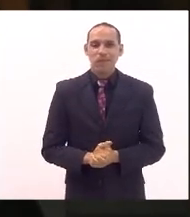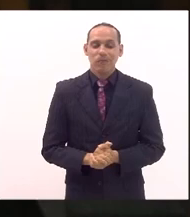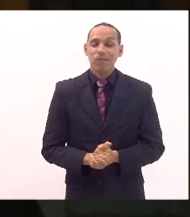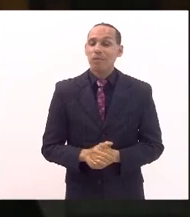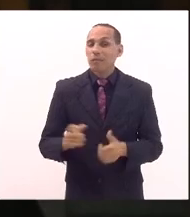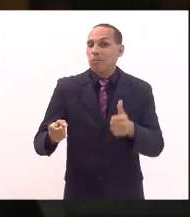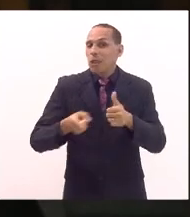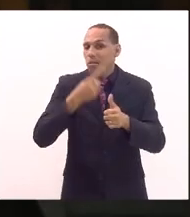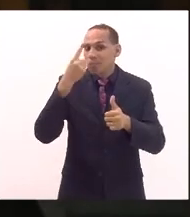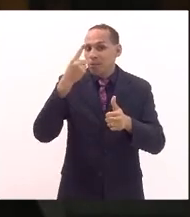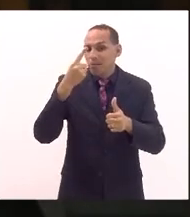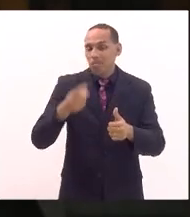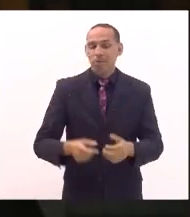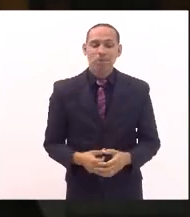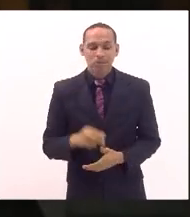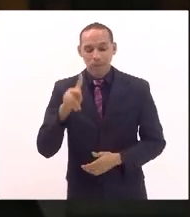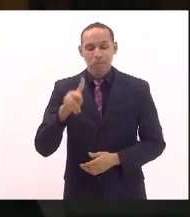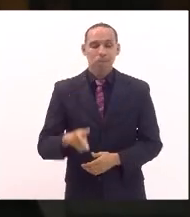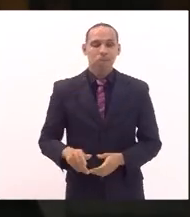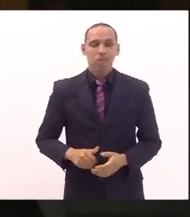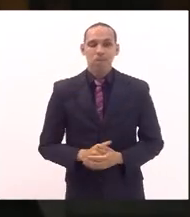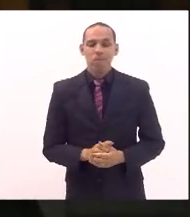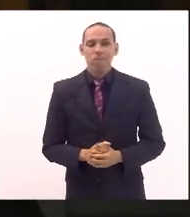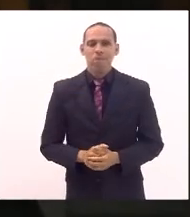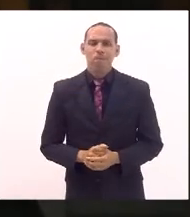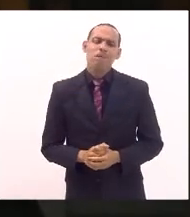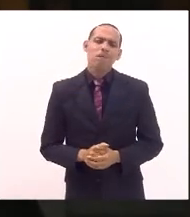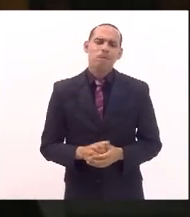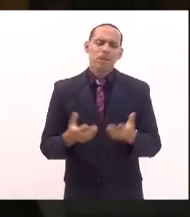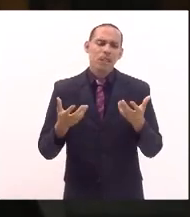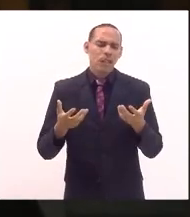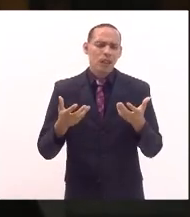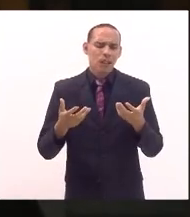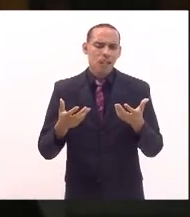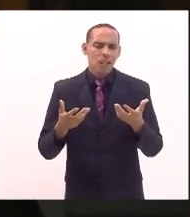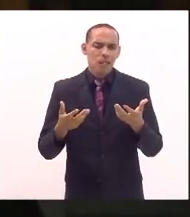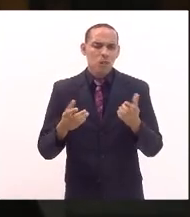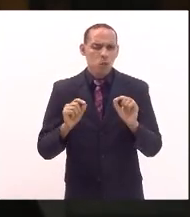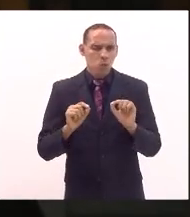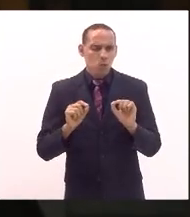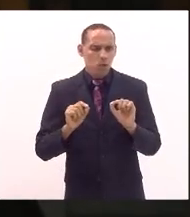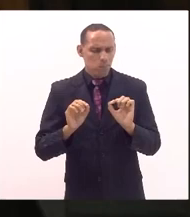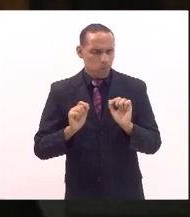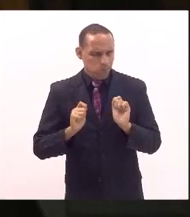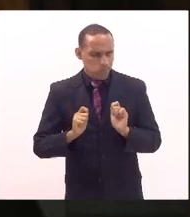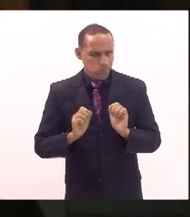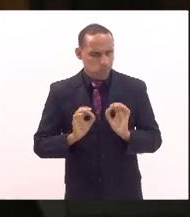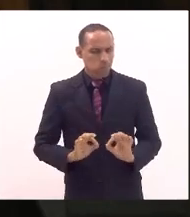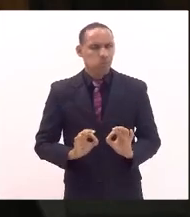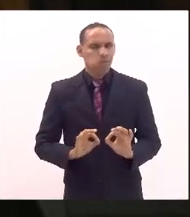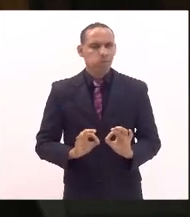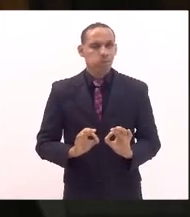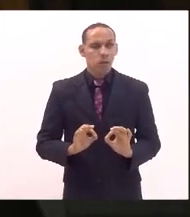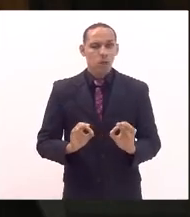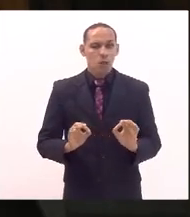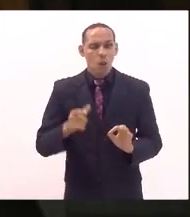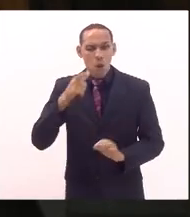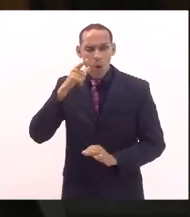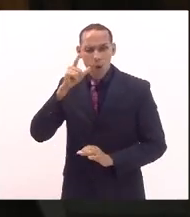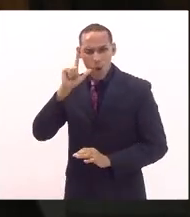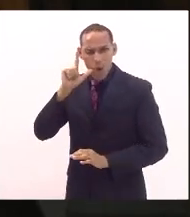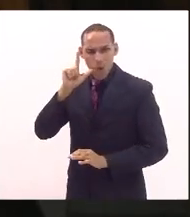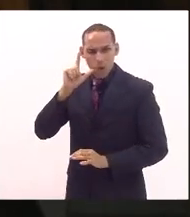o primeiro senhora Presidente queria assinar lá que no final do dia de